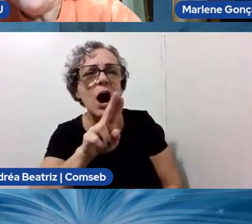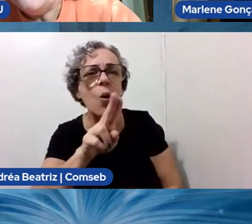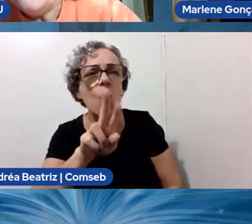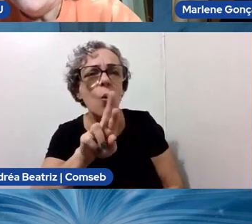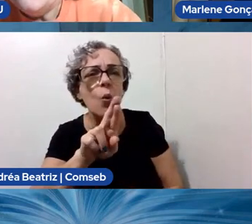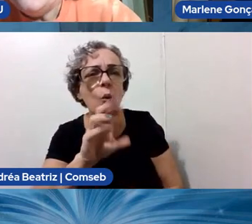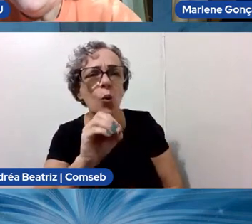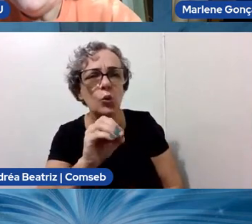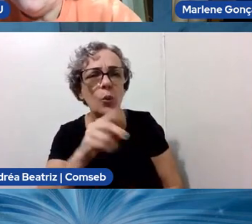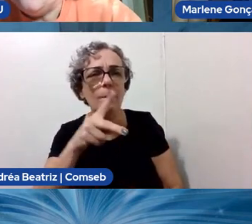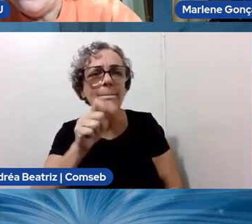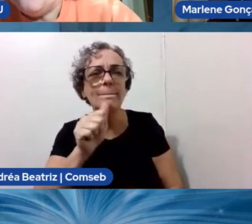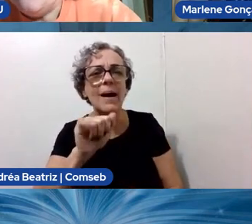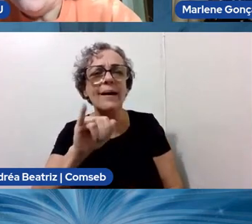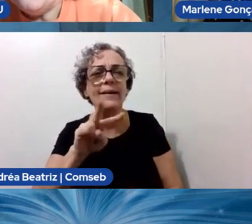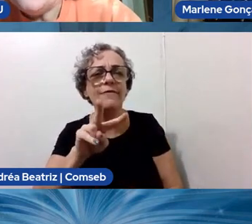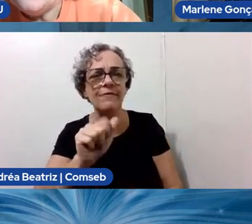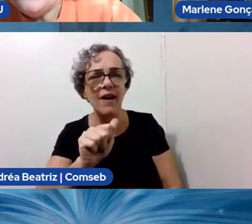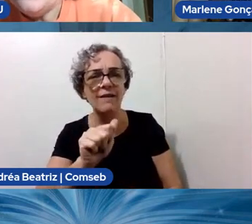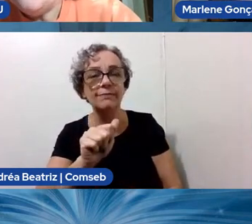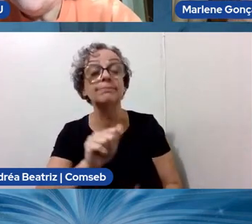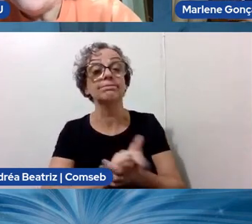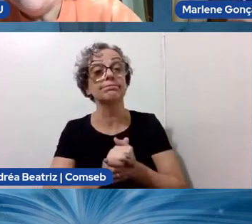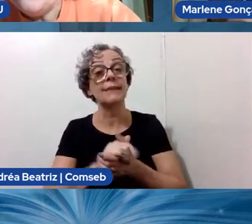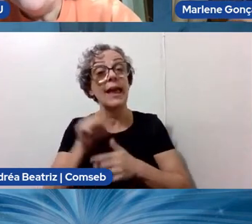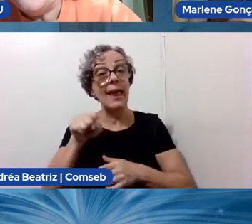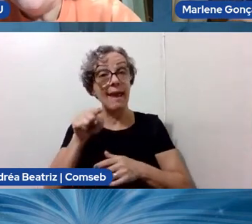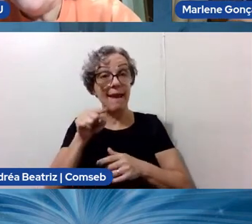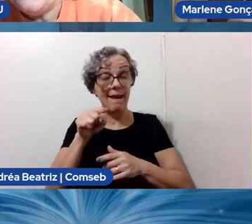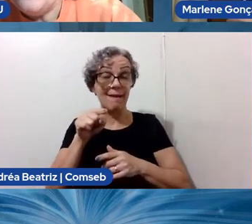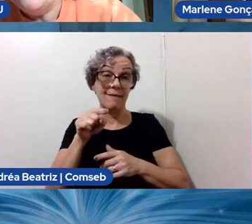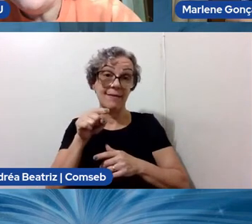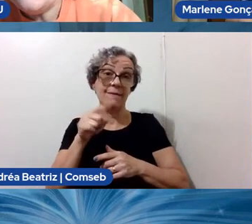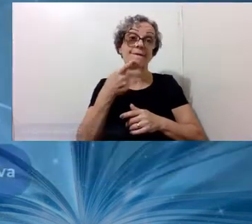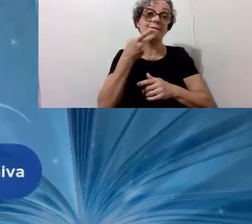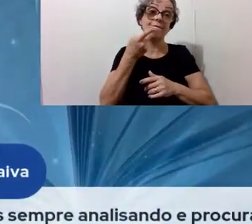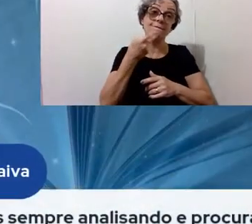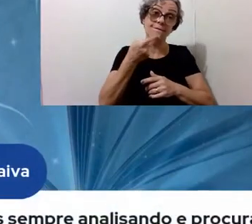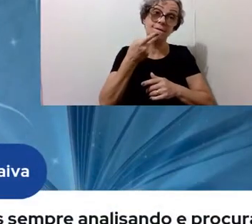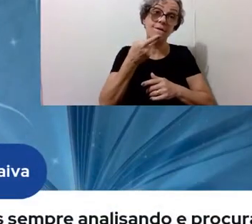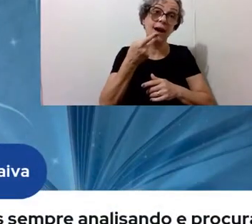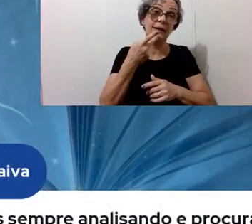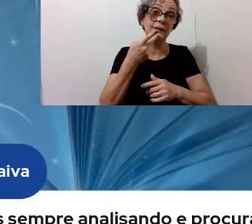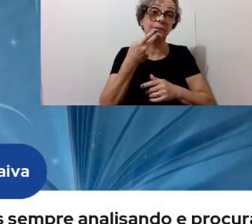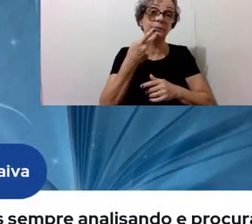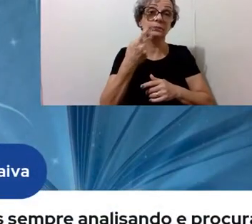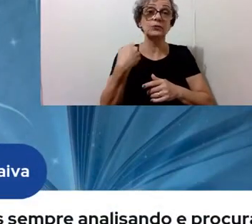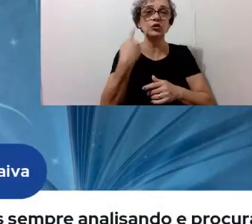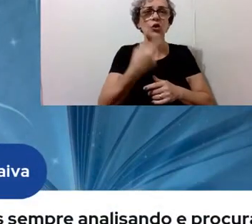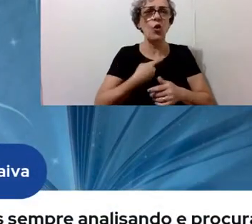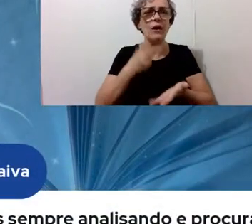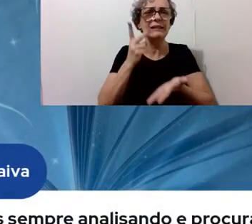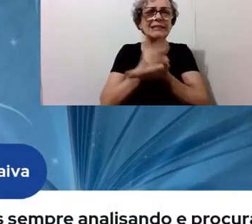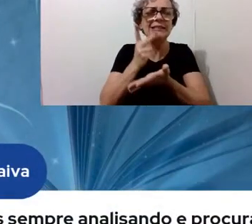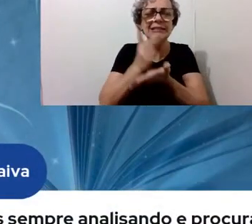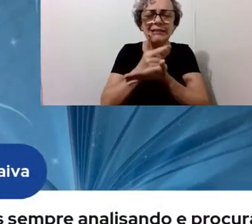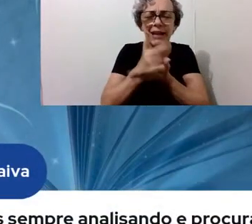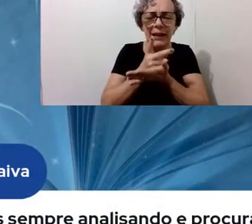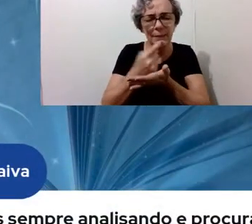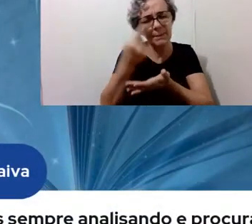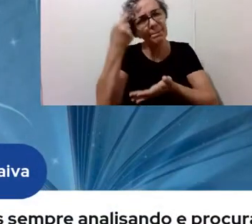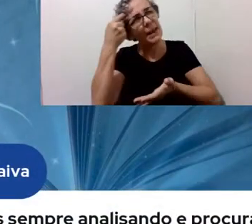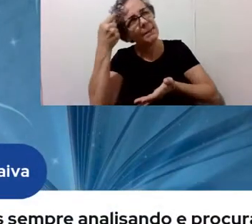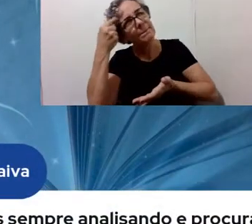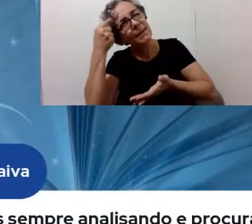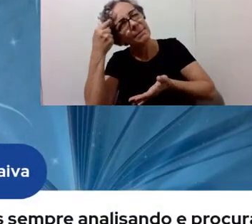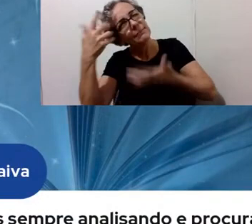isso? Isso. Então, ele comenta o seguinte, meus amigos, ficamos sempre analisando e procurando